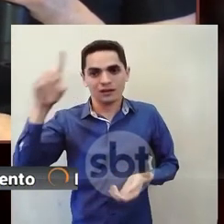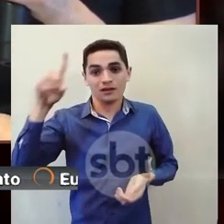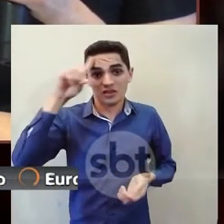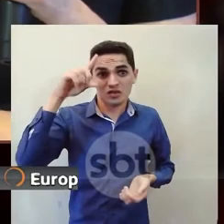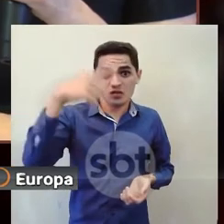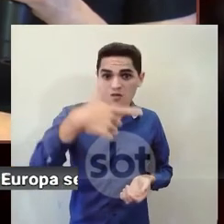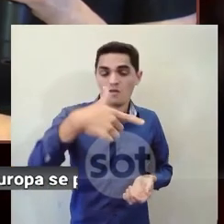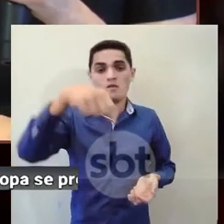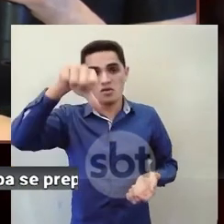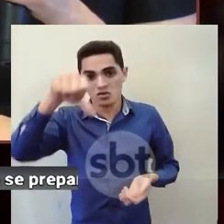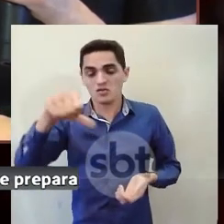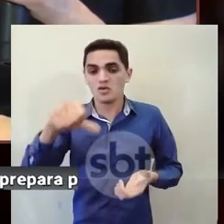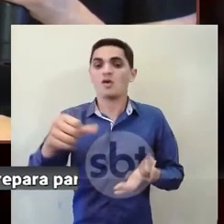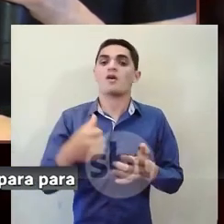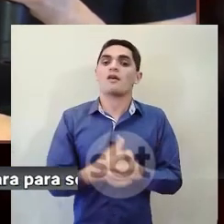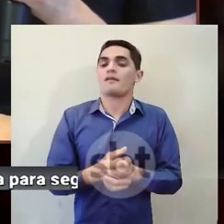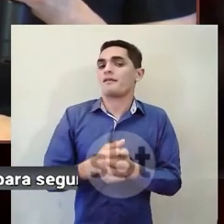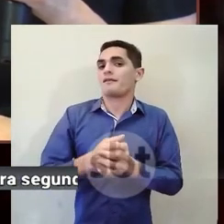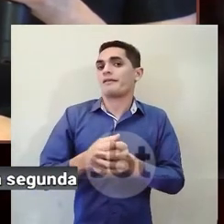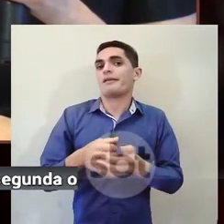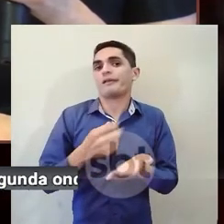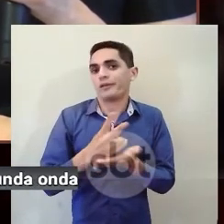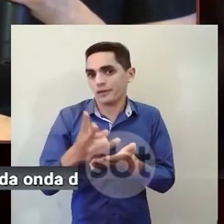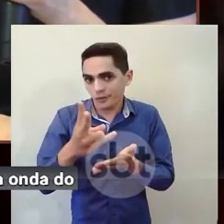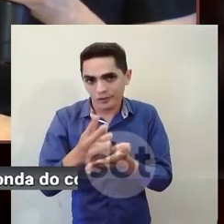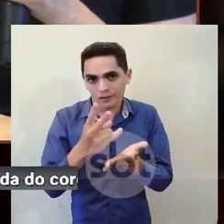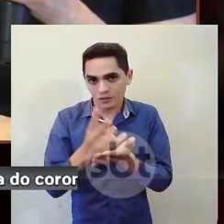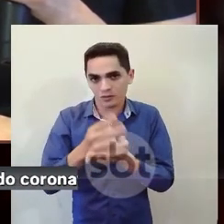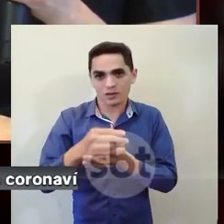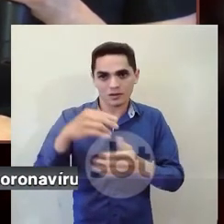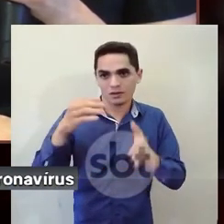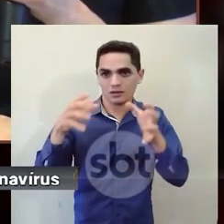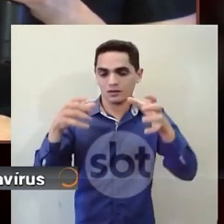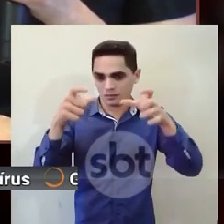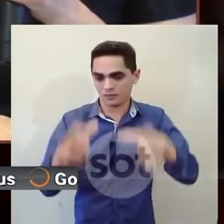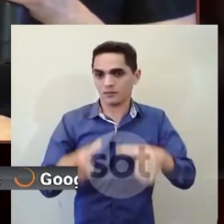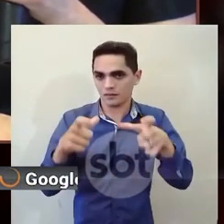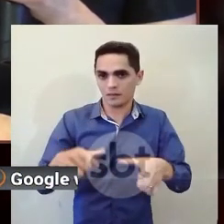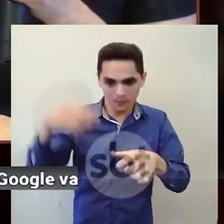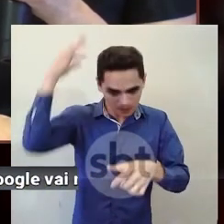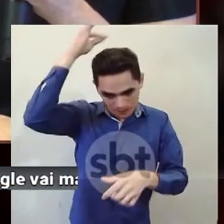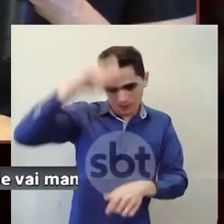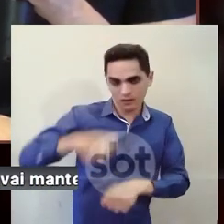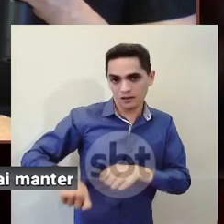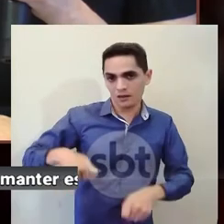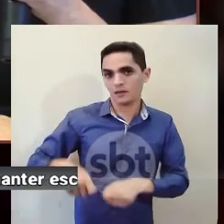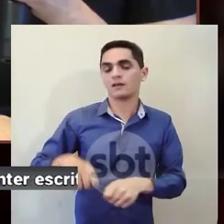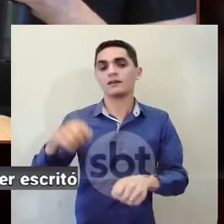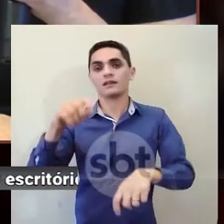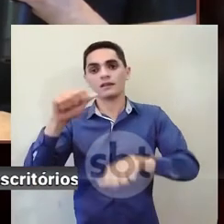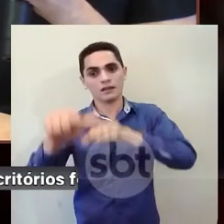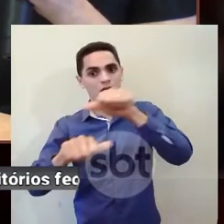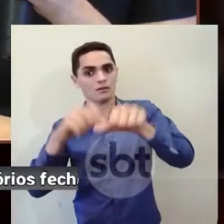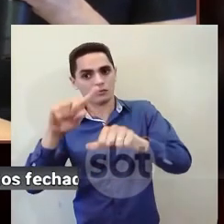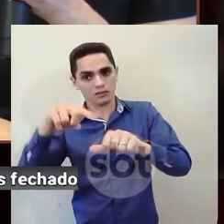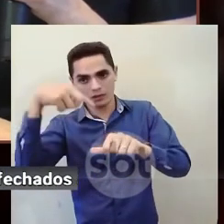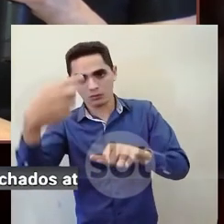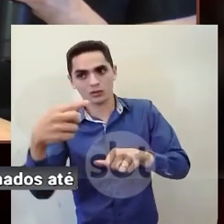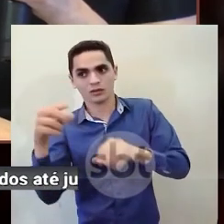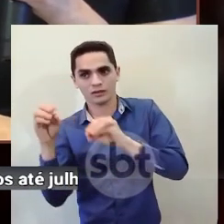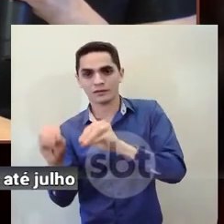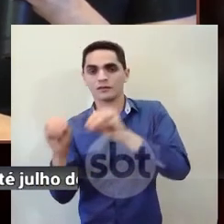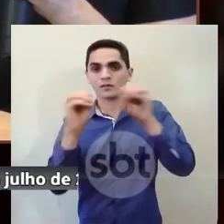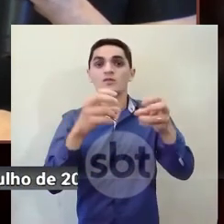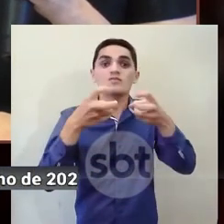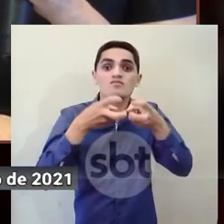Santo Antônio. Só que a partir do dia 29, ela vai ser feita na própria UBS do Santo Antônio, das 7 às 17. Não vai ser mais no